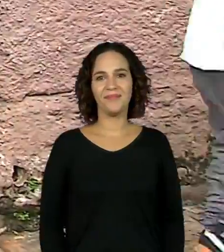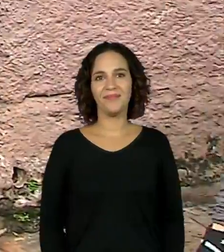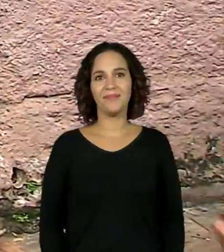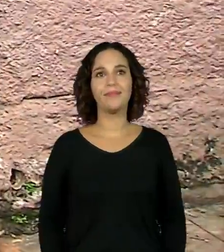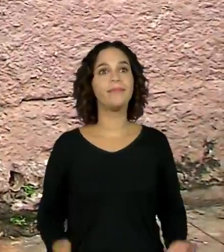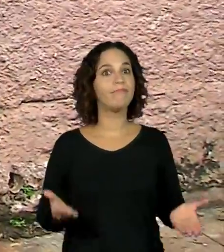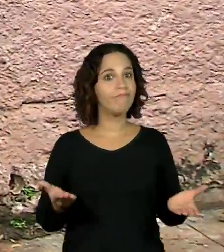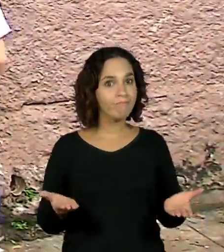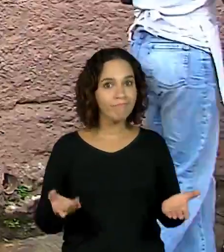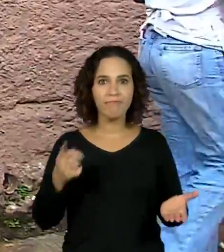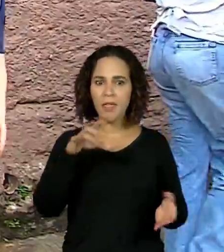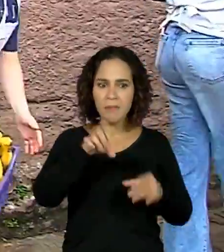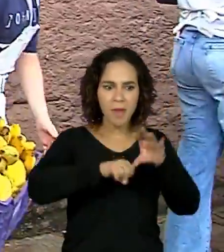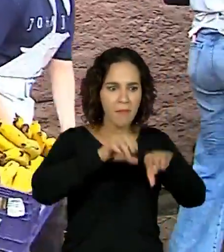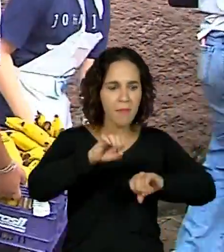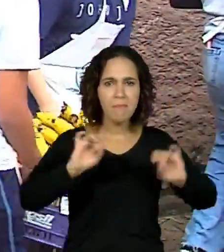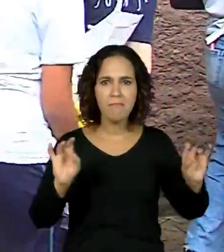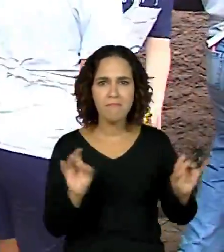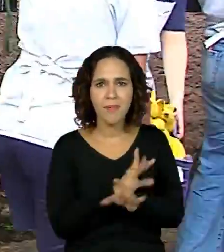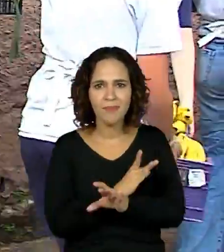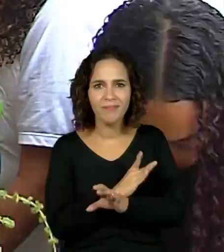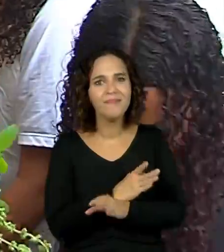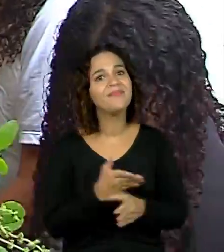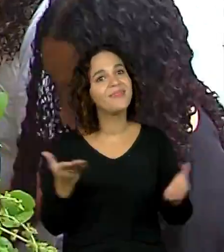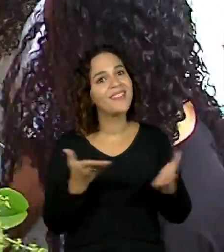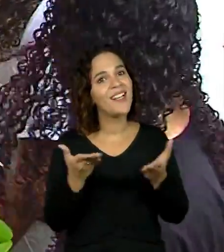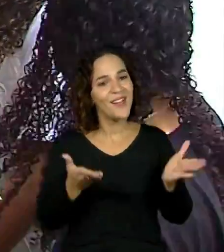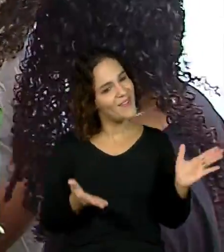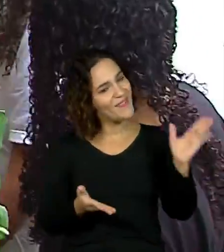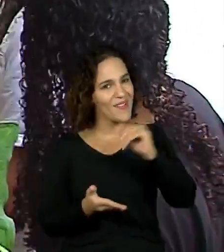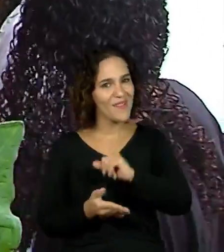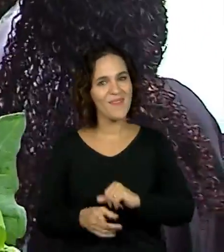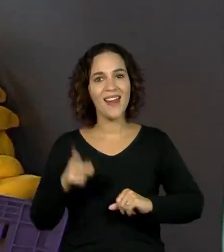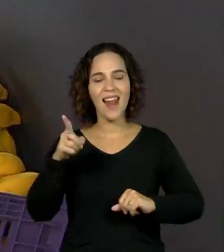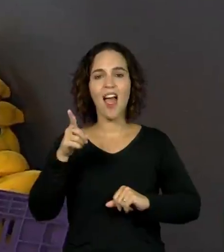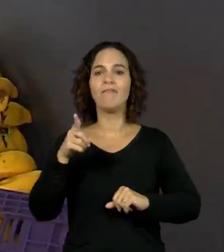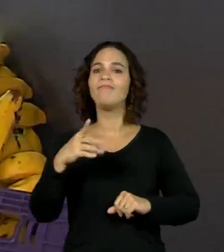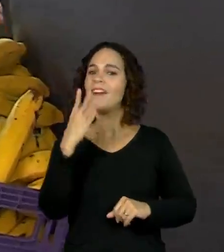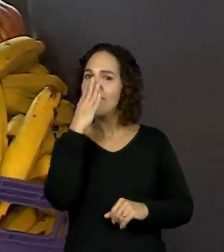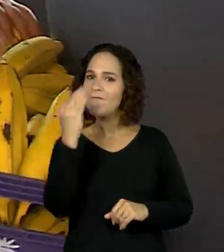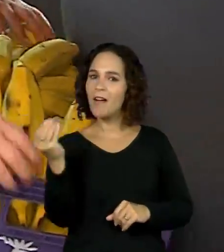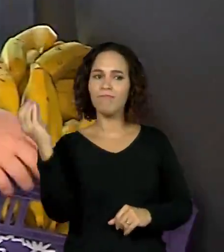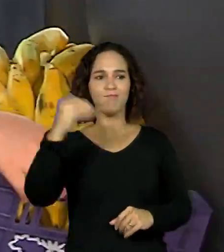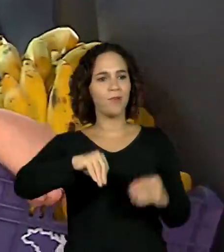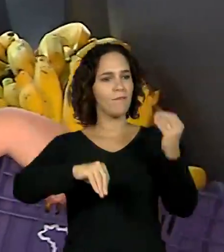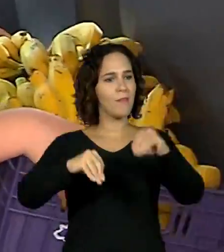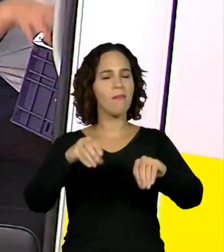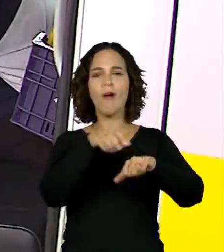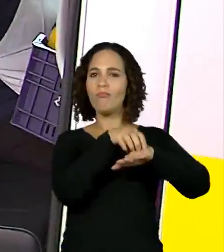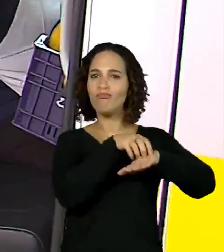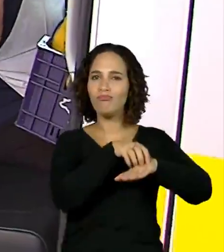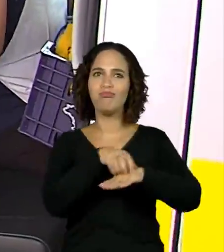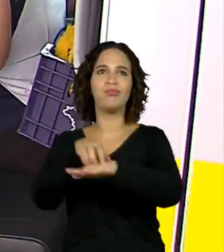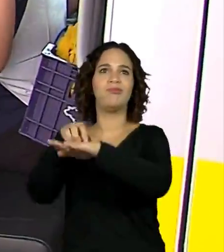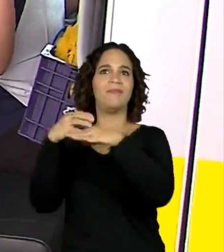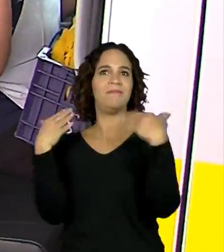Com toda a colheita pronta, é hora de carregar as vans e seguir para o passeio.